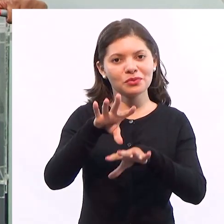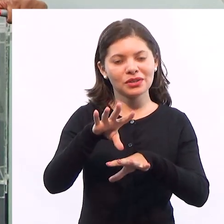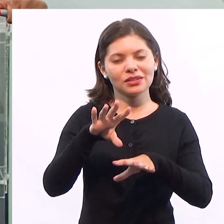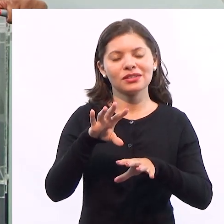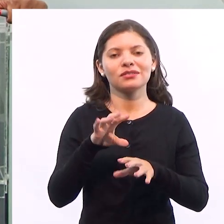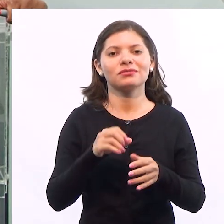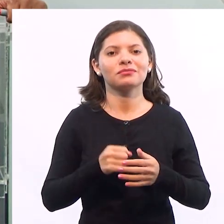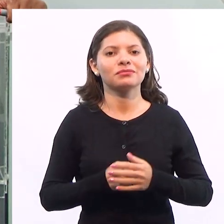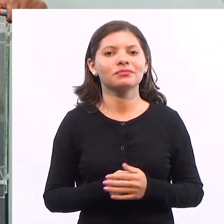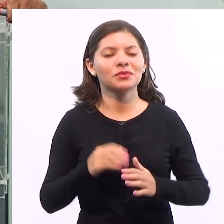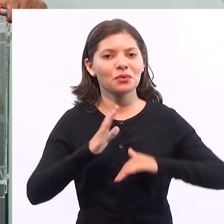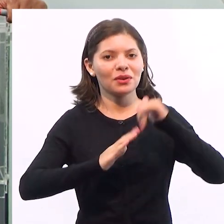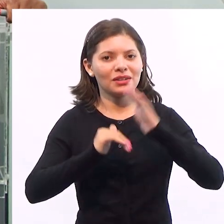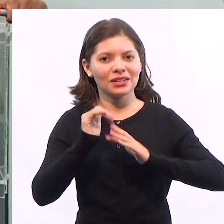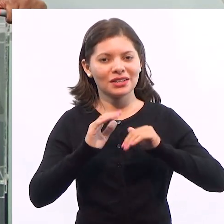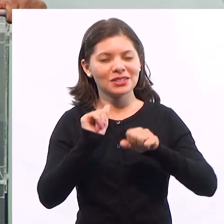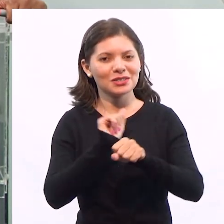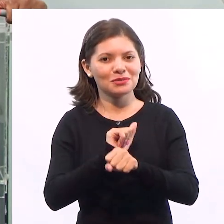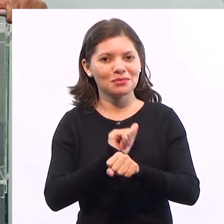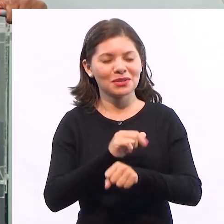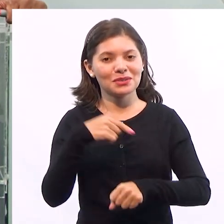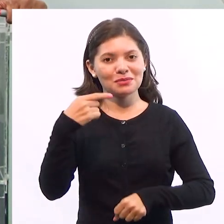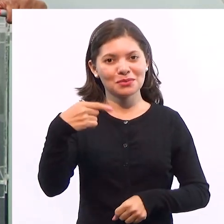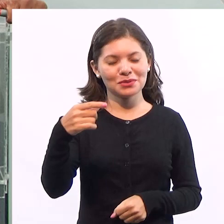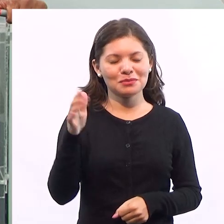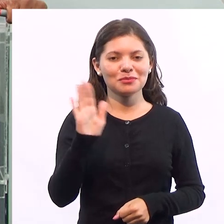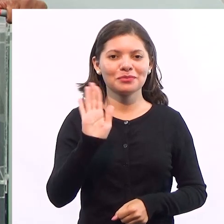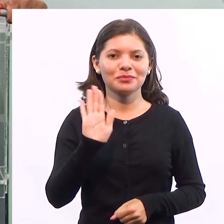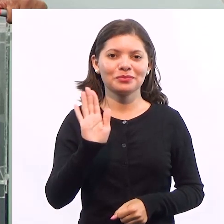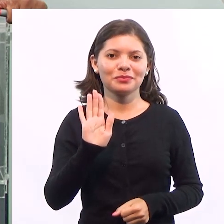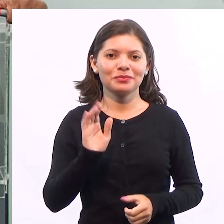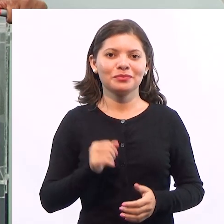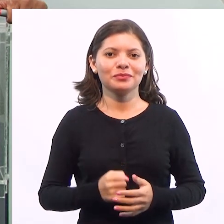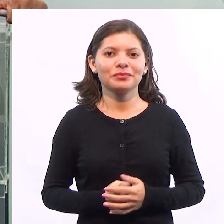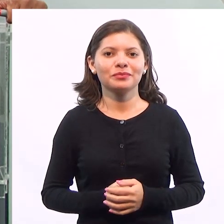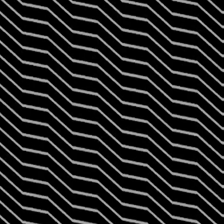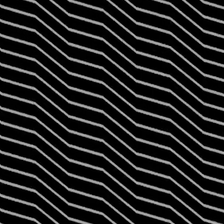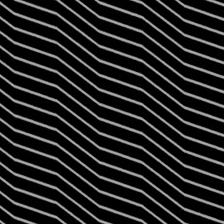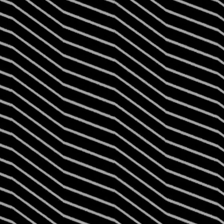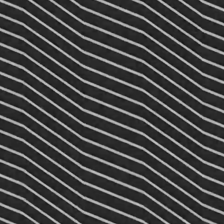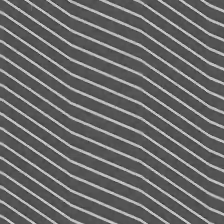Então, muito obrigado pela tua participação de hoje, eu te aguardo na próxima unidade. Até mais.